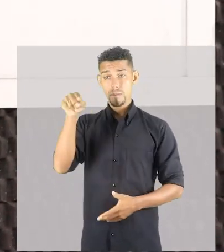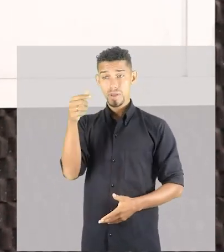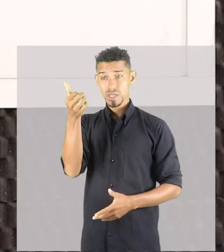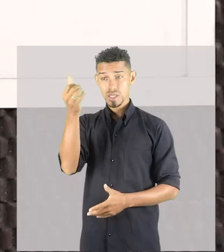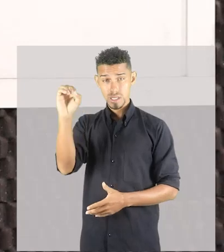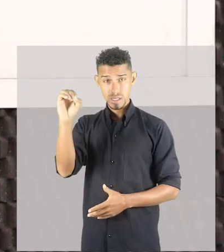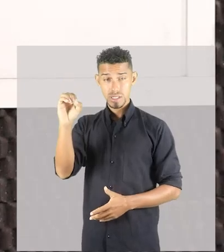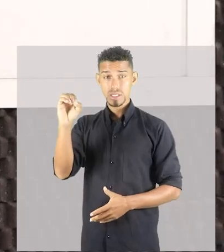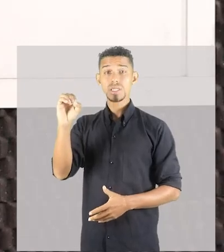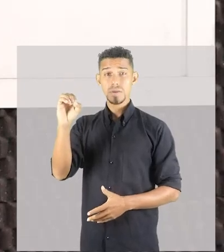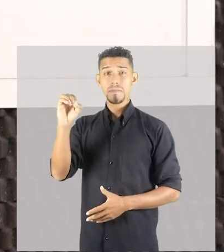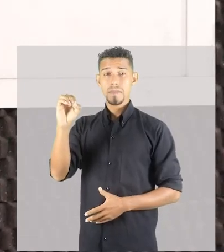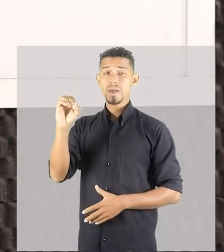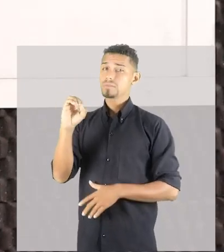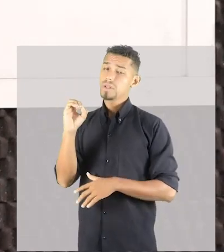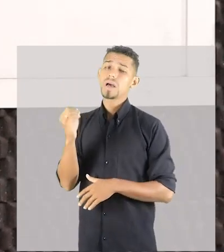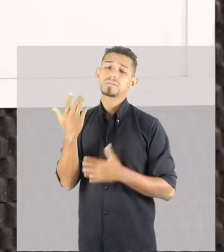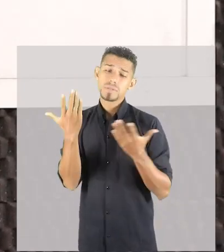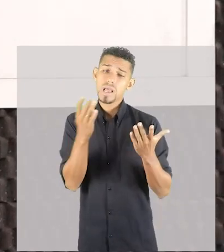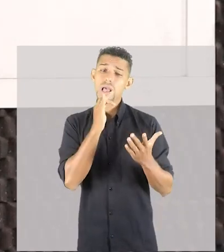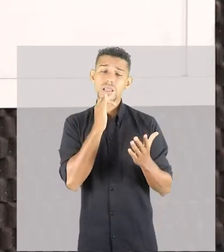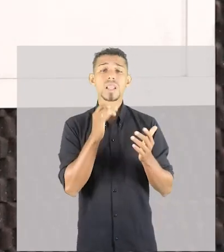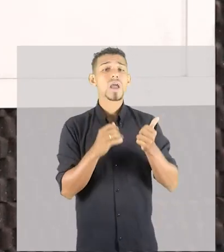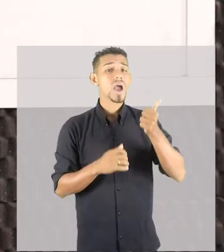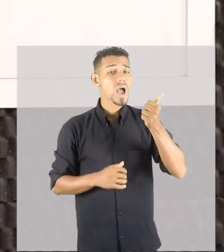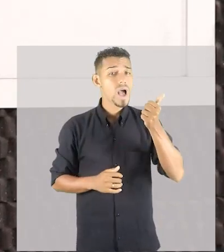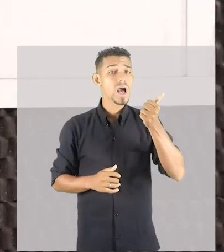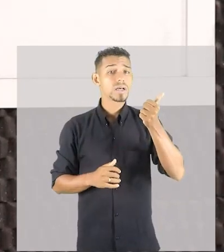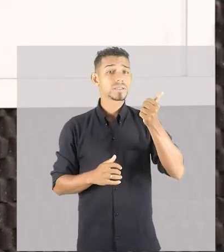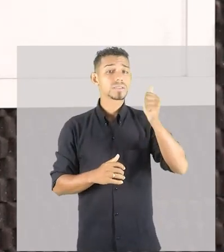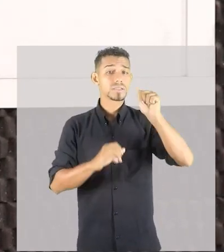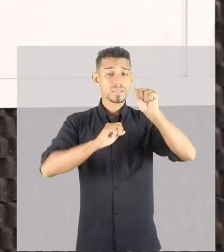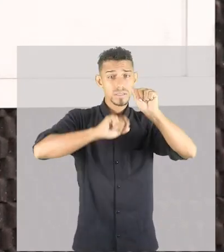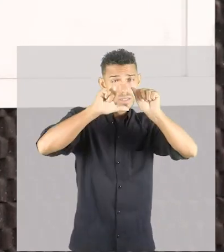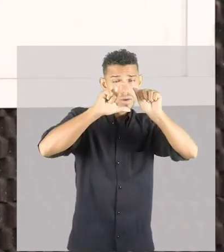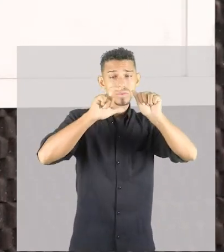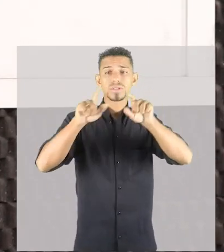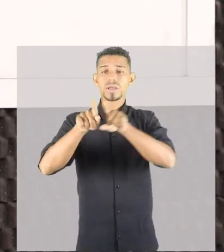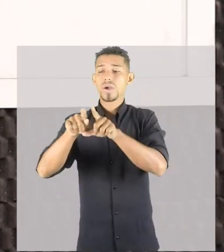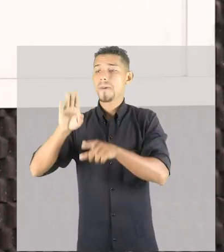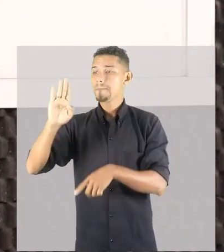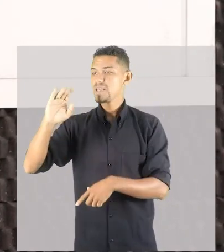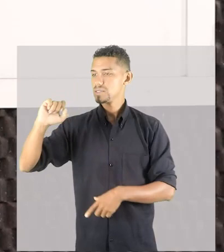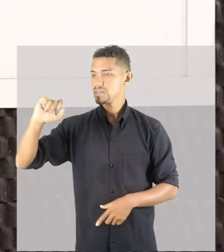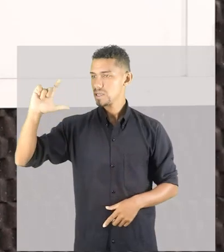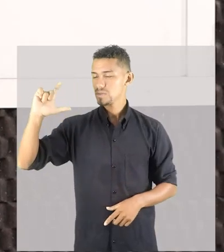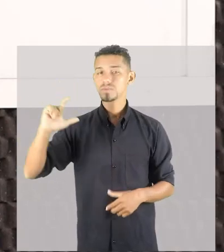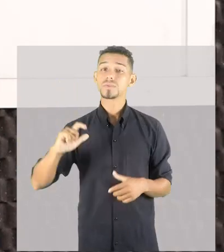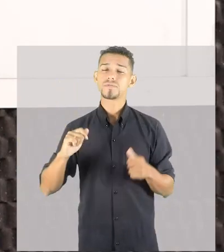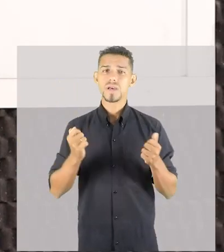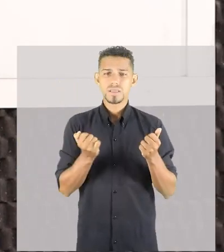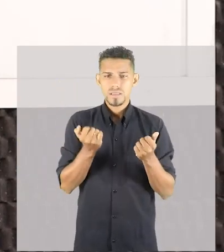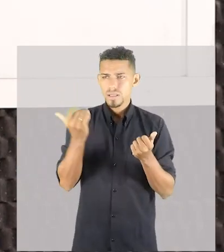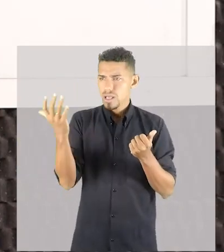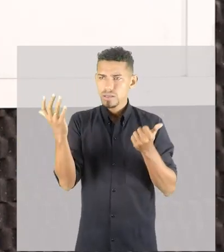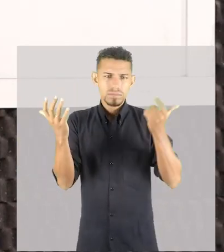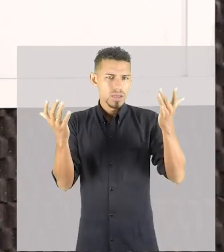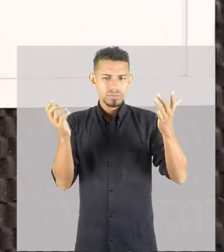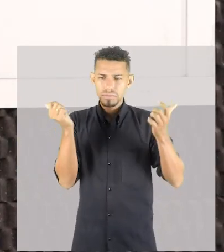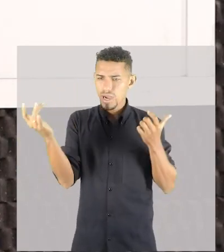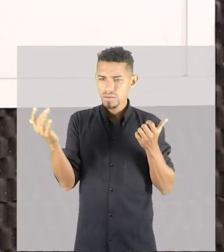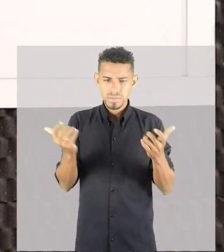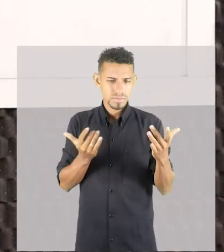tenho 2 pares de genes, eu tenho o Azão e eu tenho o Bzão. A gente vai fazer uma distribuição, certo, desses